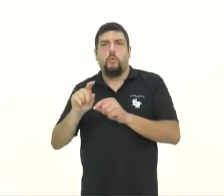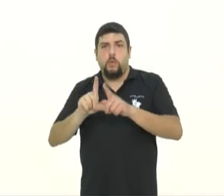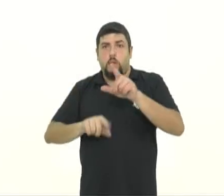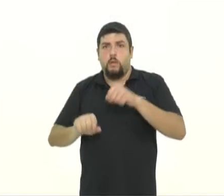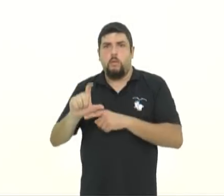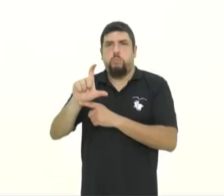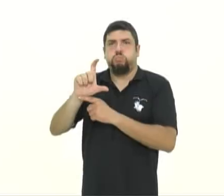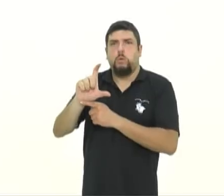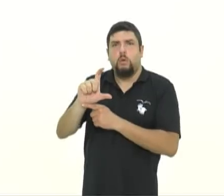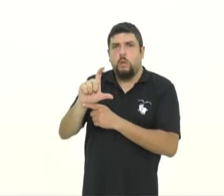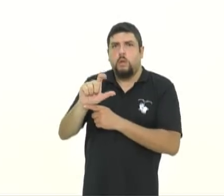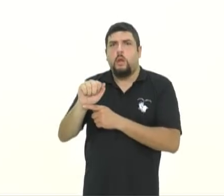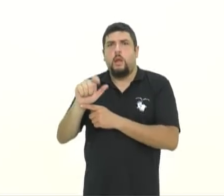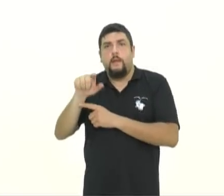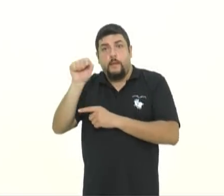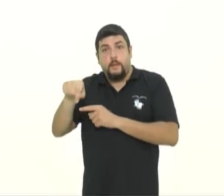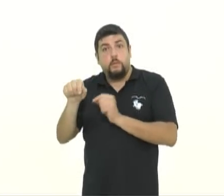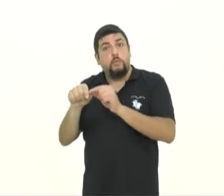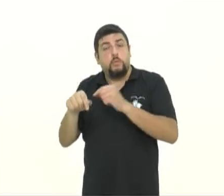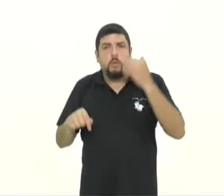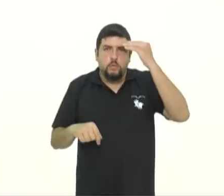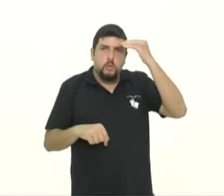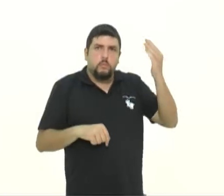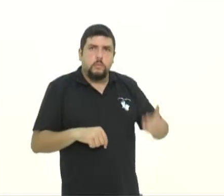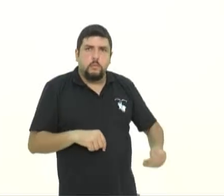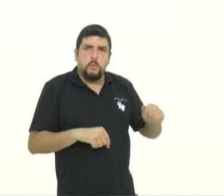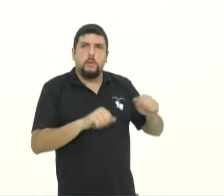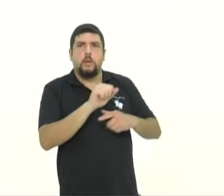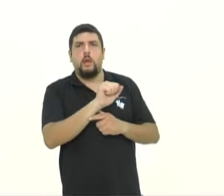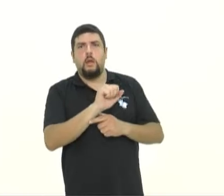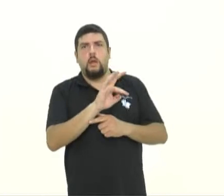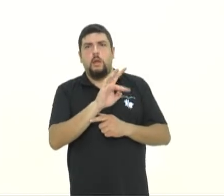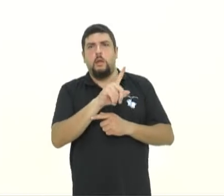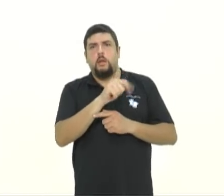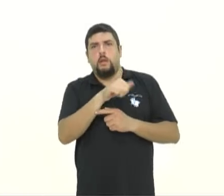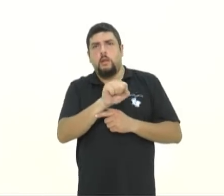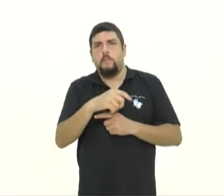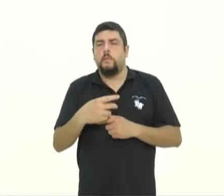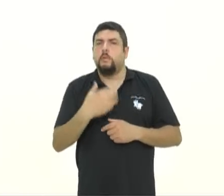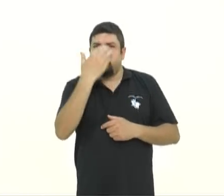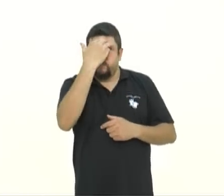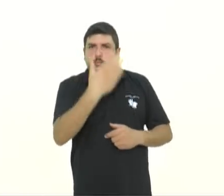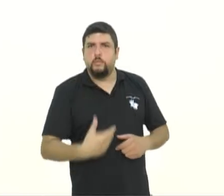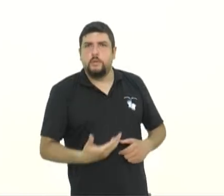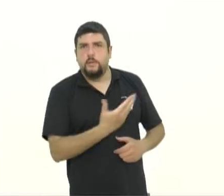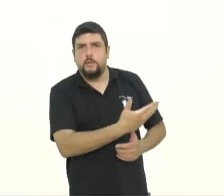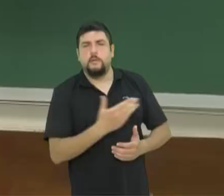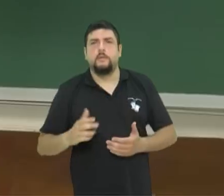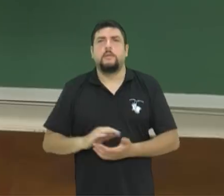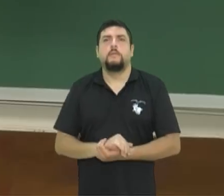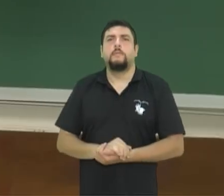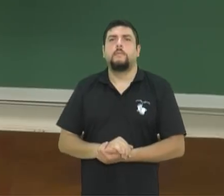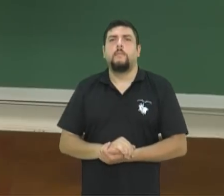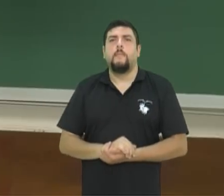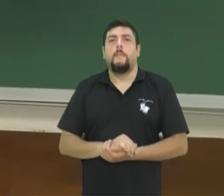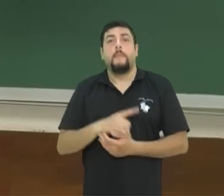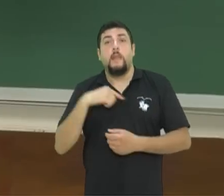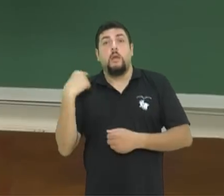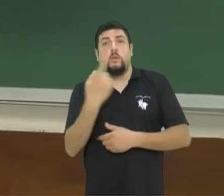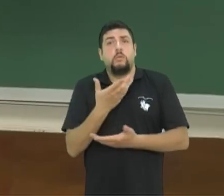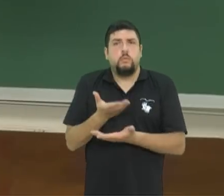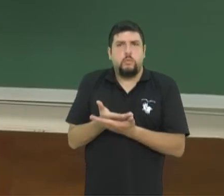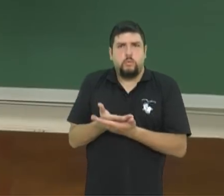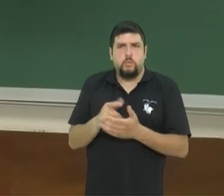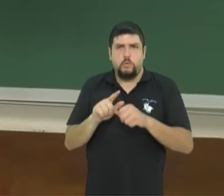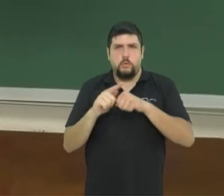né, como substantivo próprio, já que se trata de um personagem da mitologia grega. Né? Quando nós estamos estudando geografia, não é comum ver a